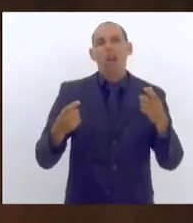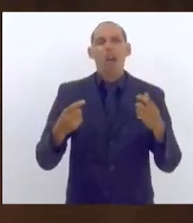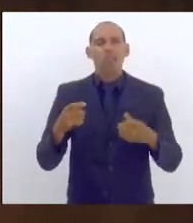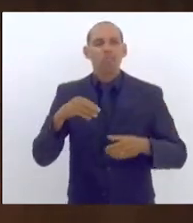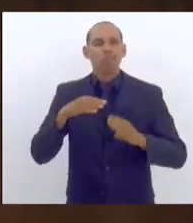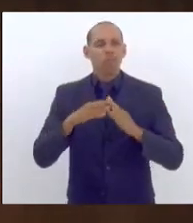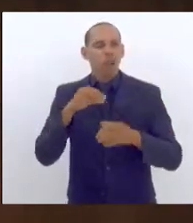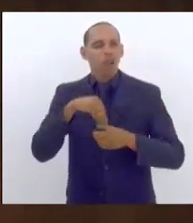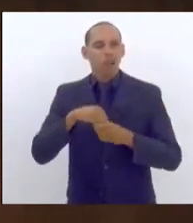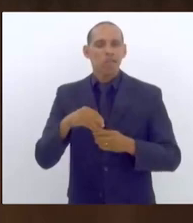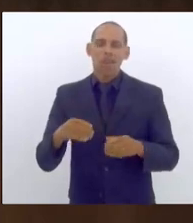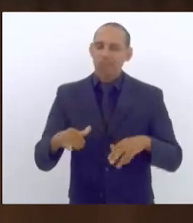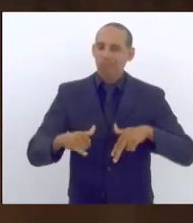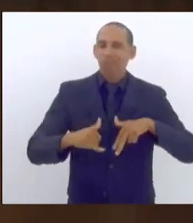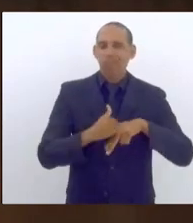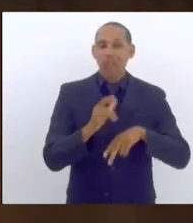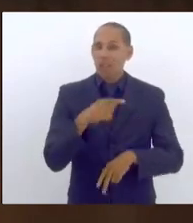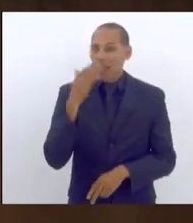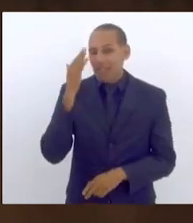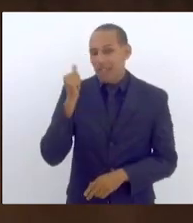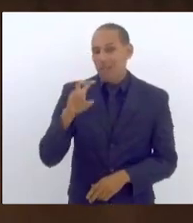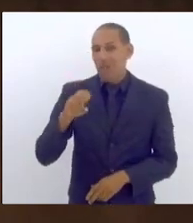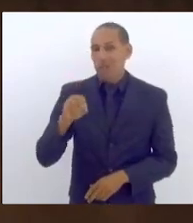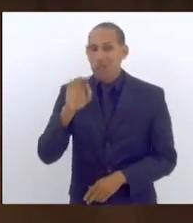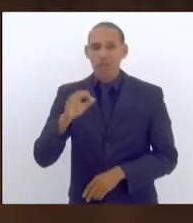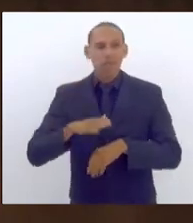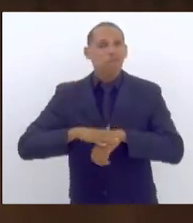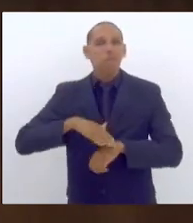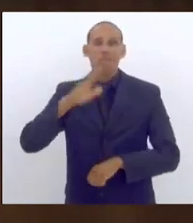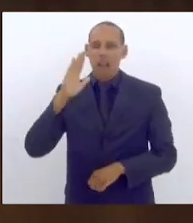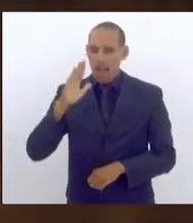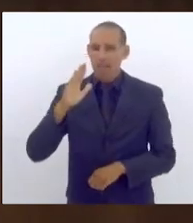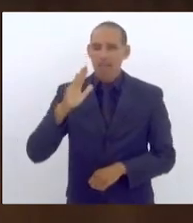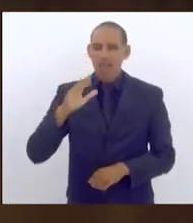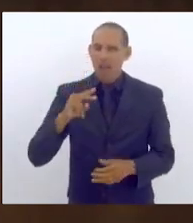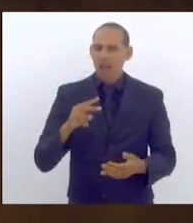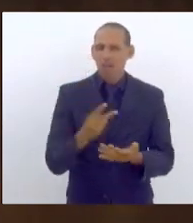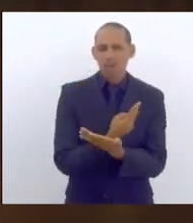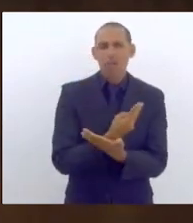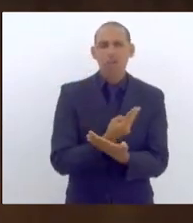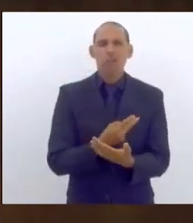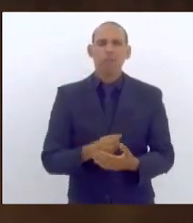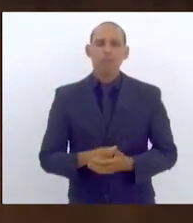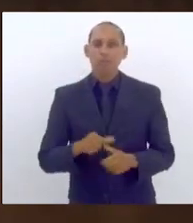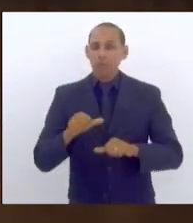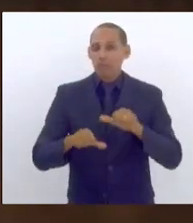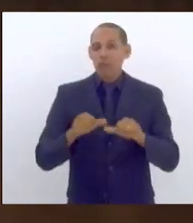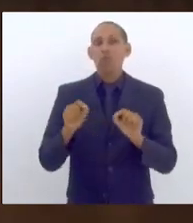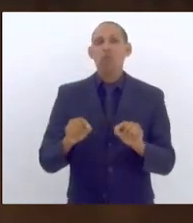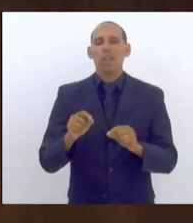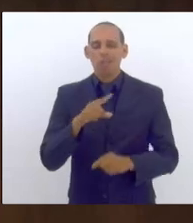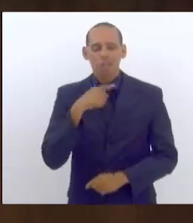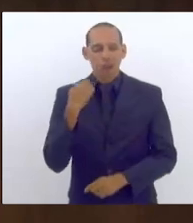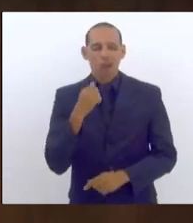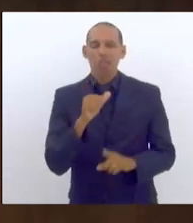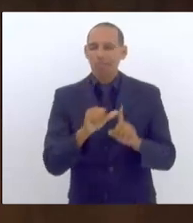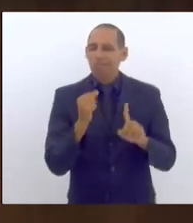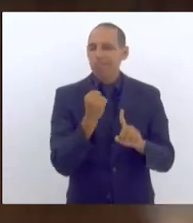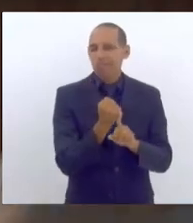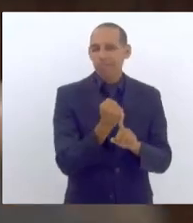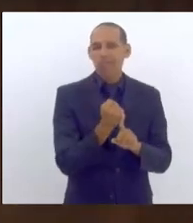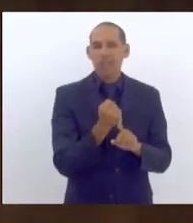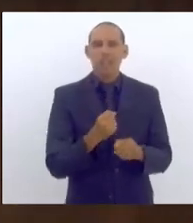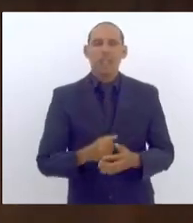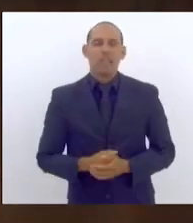sabemos, inclusive, que mais de 50% dos casos que se transformam em óbito, infelizmente,